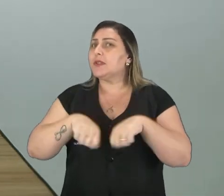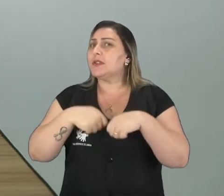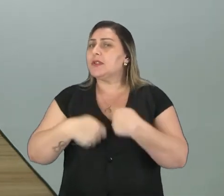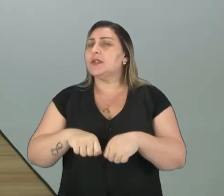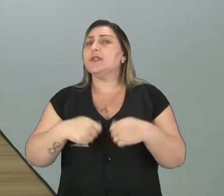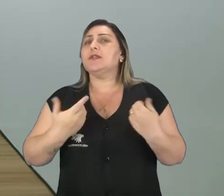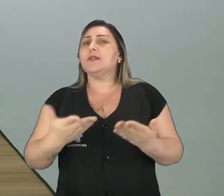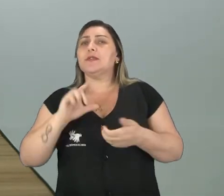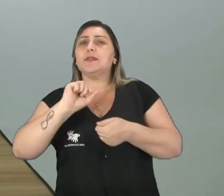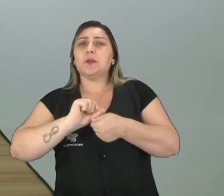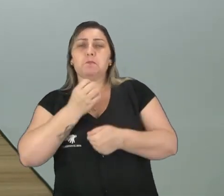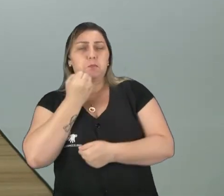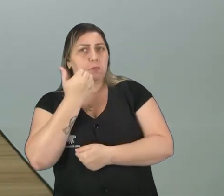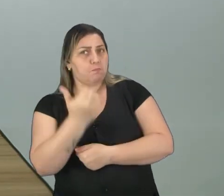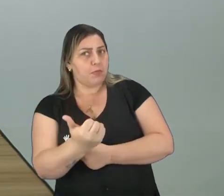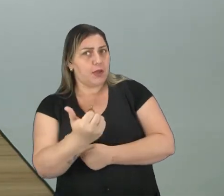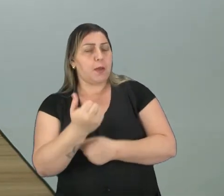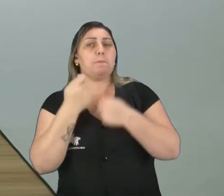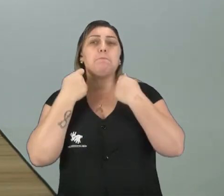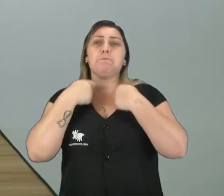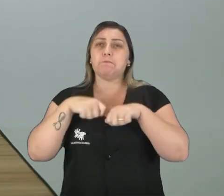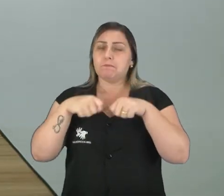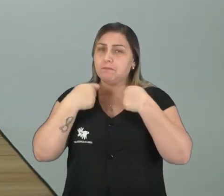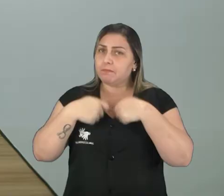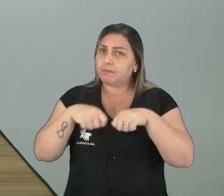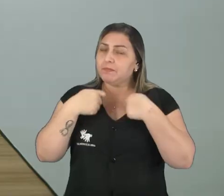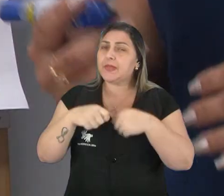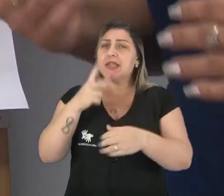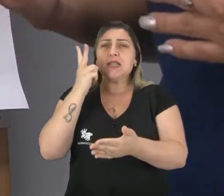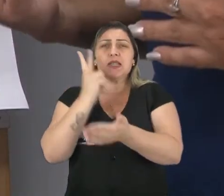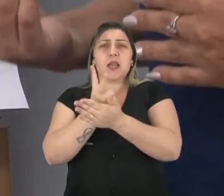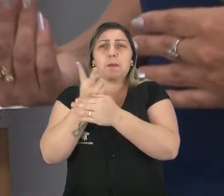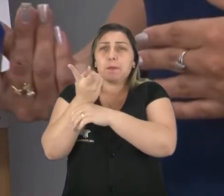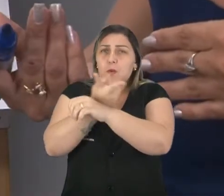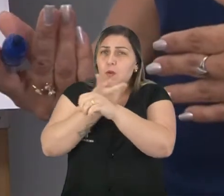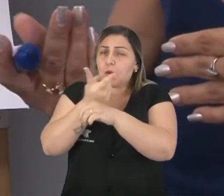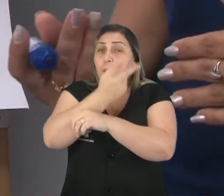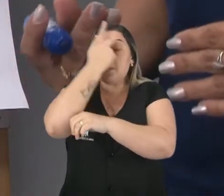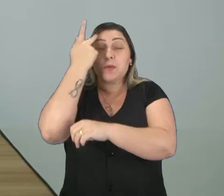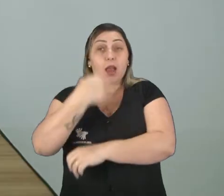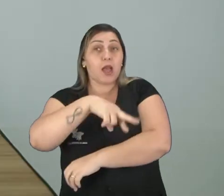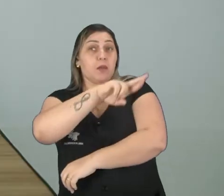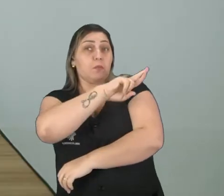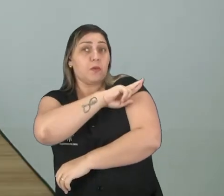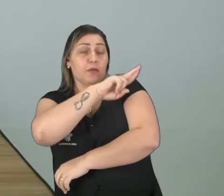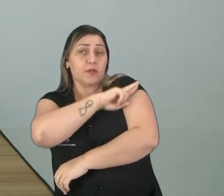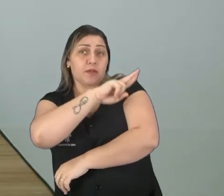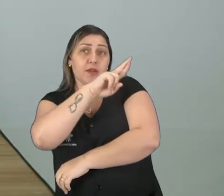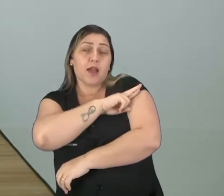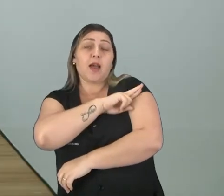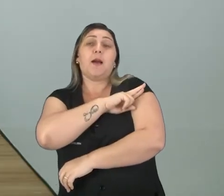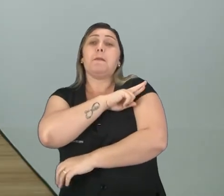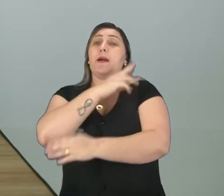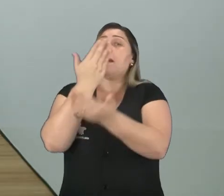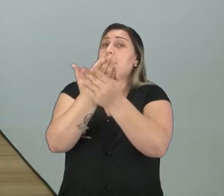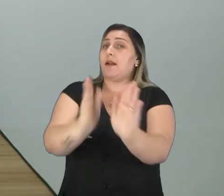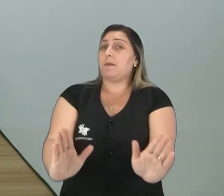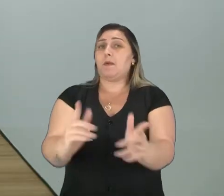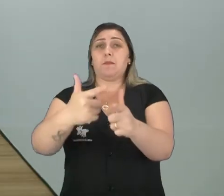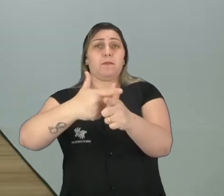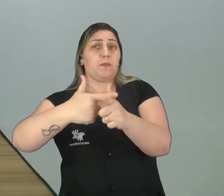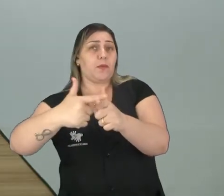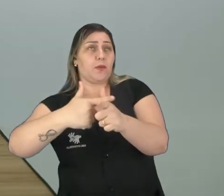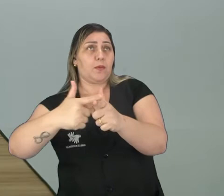tomar? Muito bem, devemos sempre buscar alguém, certo? Para solucionar este